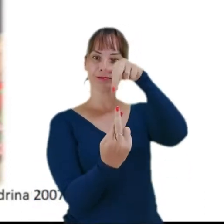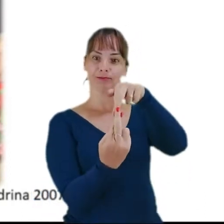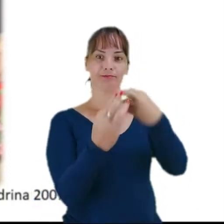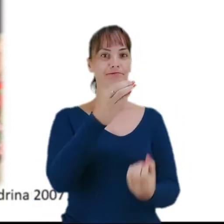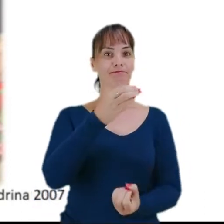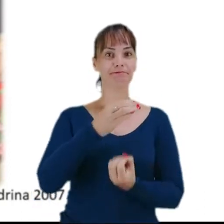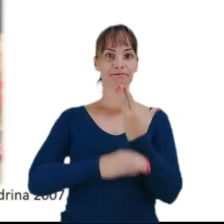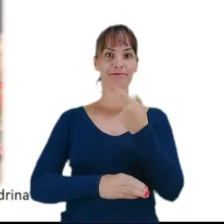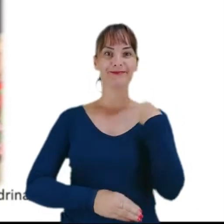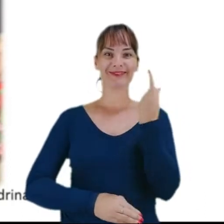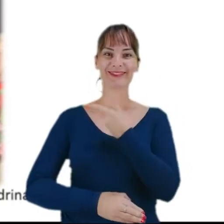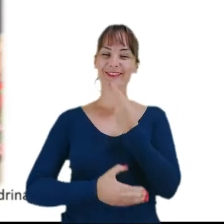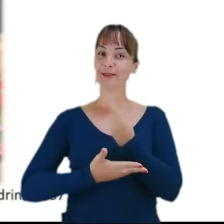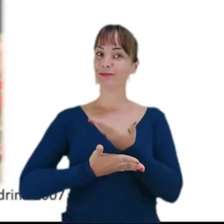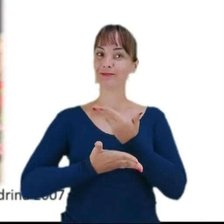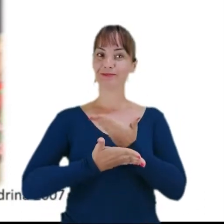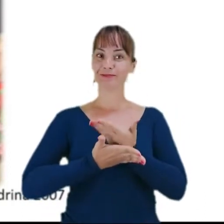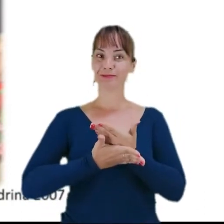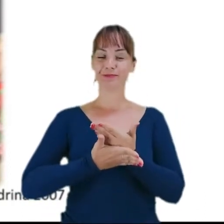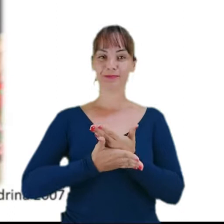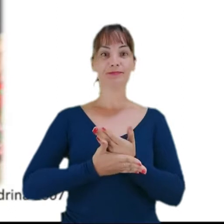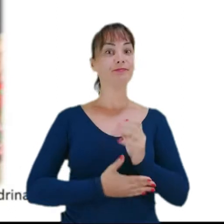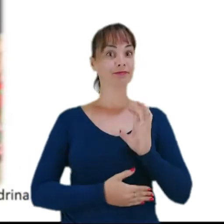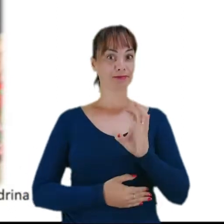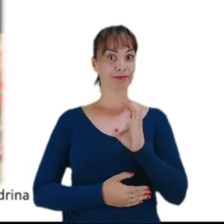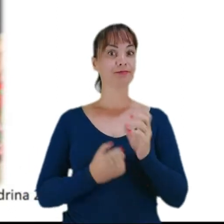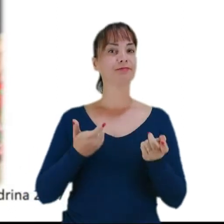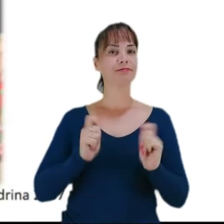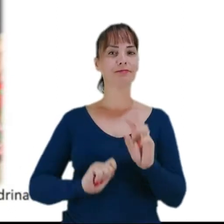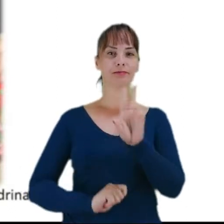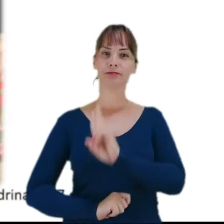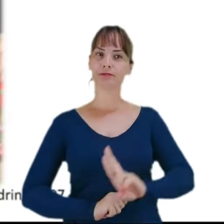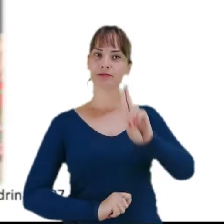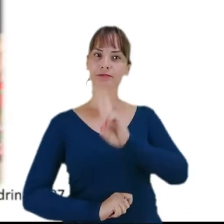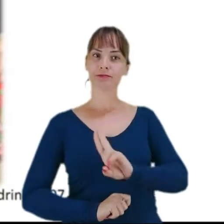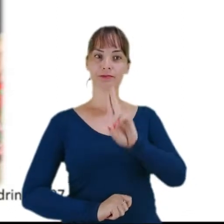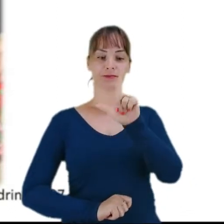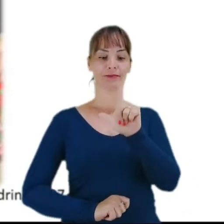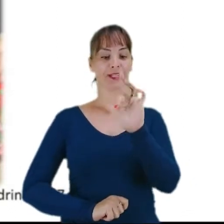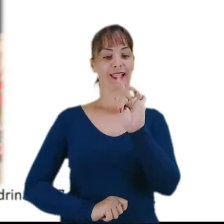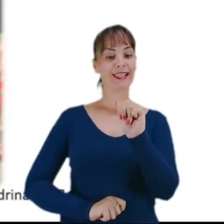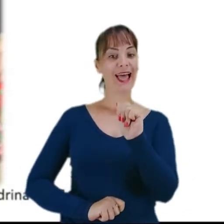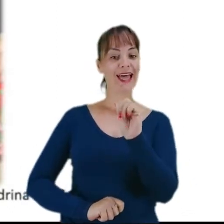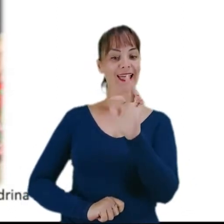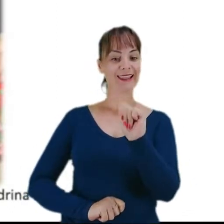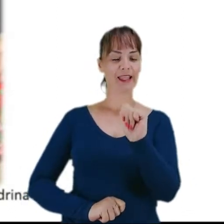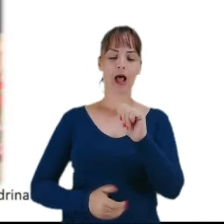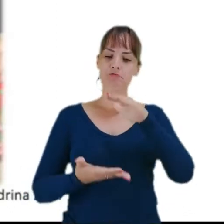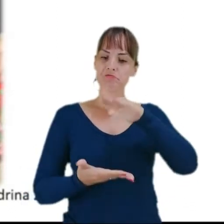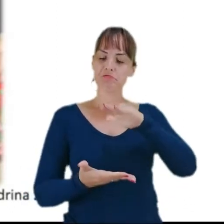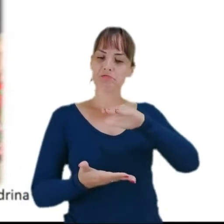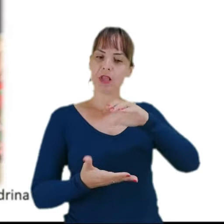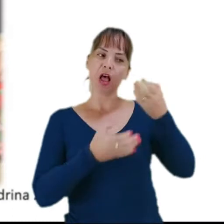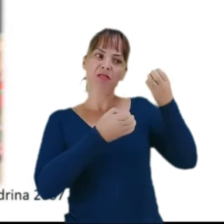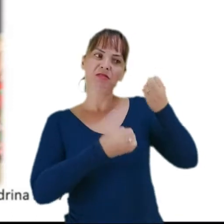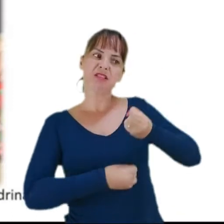para criar a nossa composição. Para isso, podemos utilizar uma lata de leite em pó